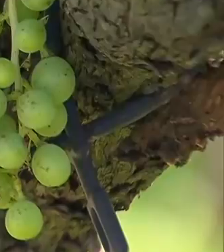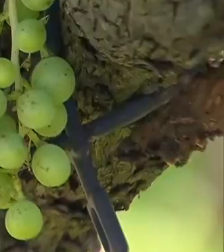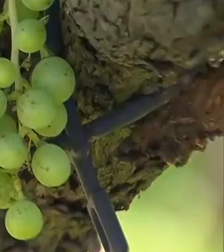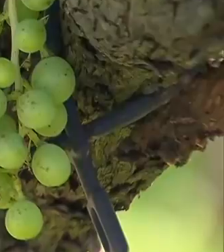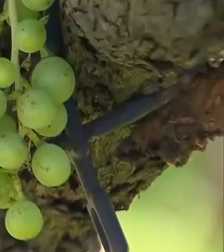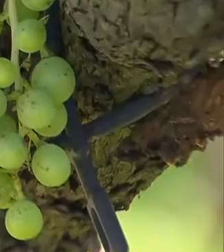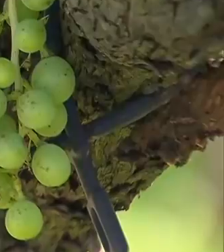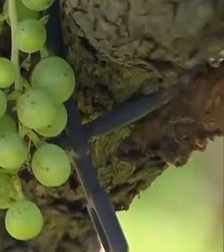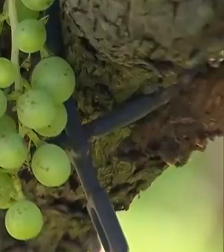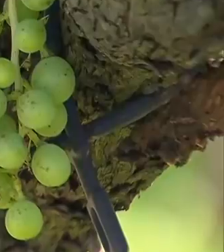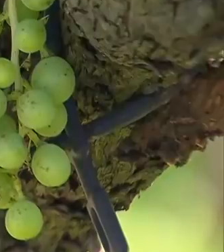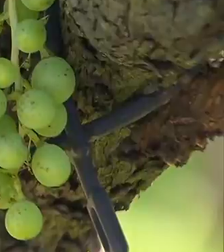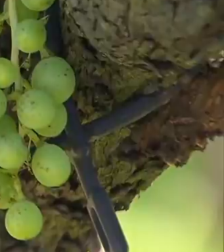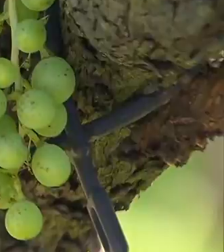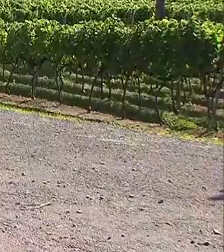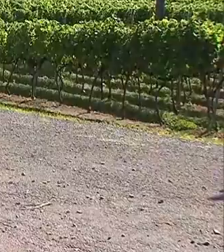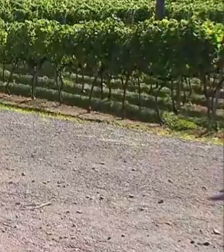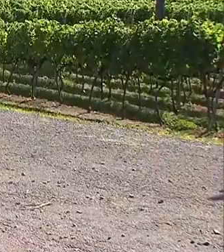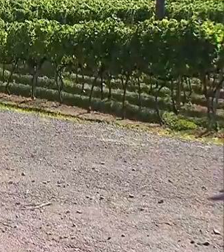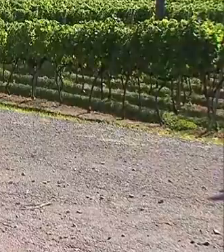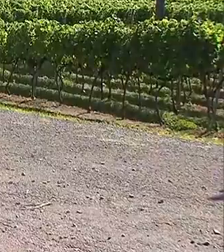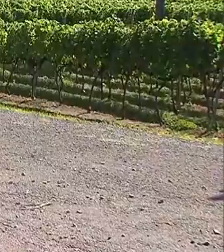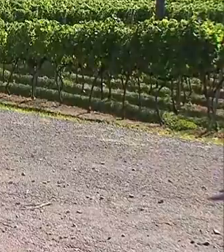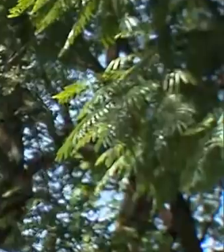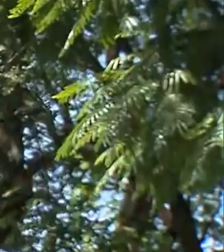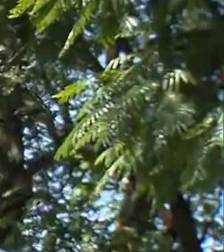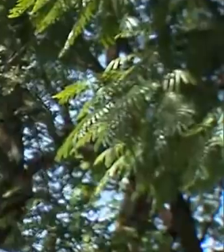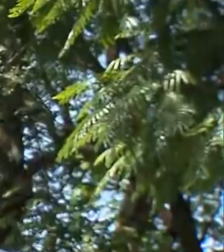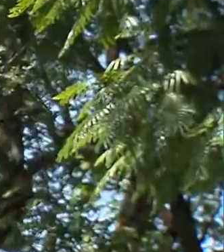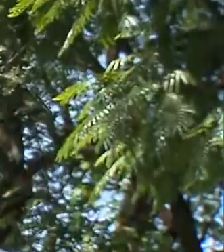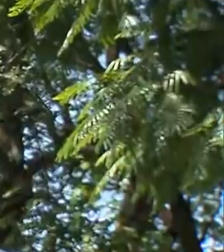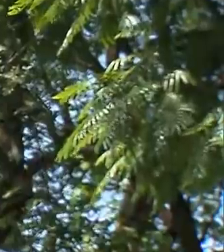Coelho